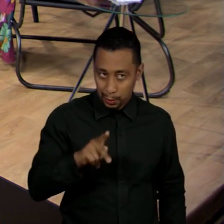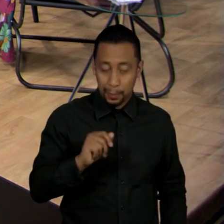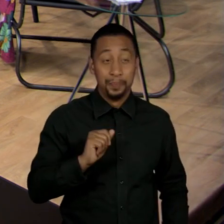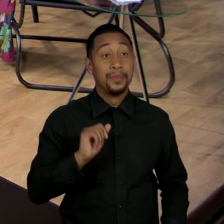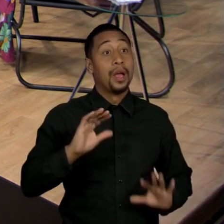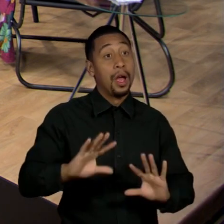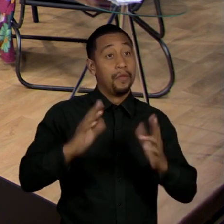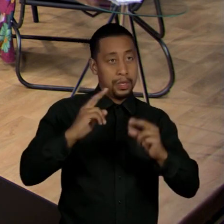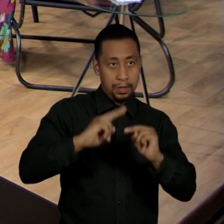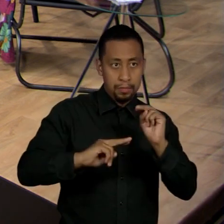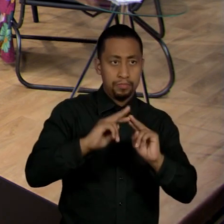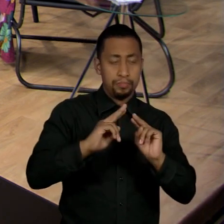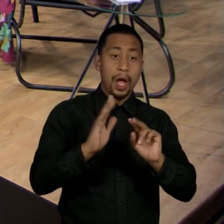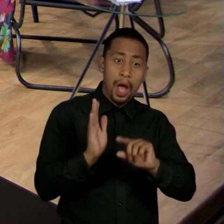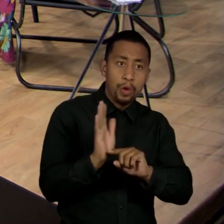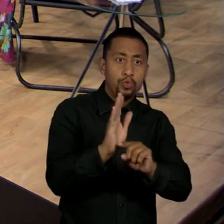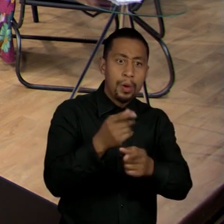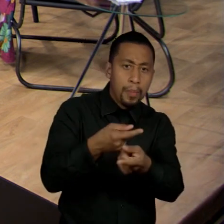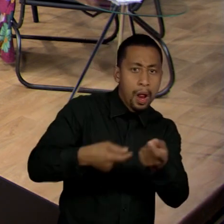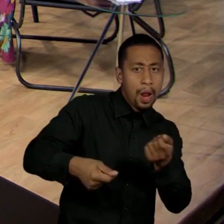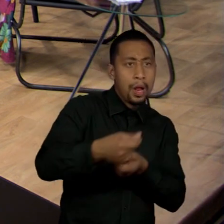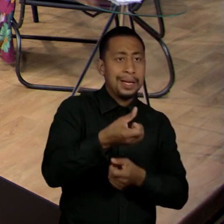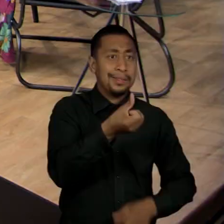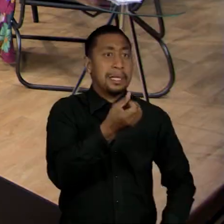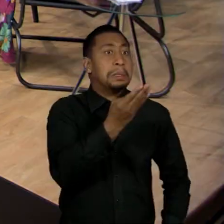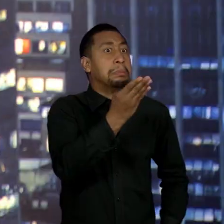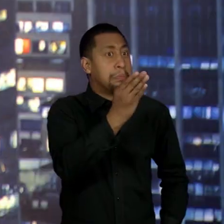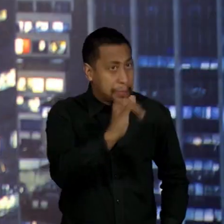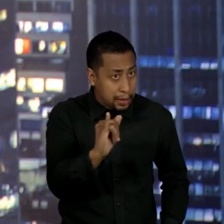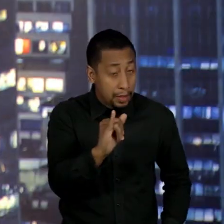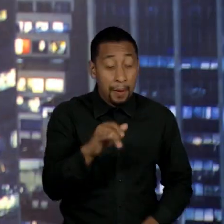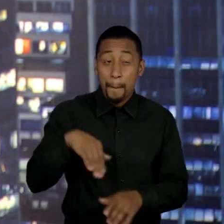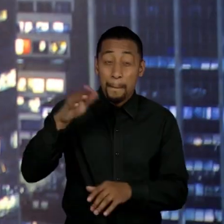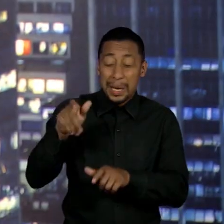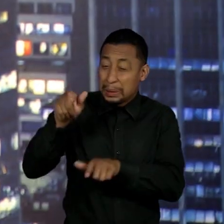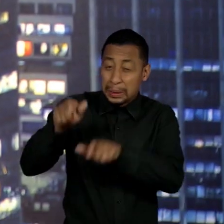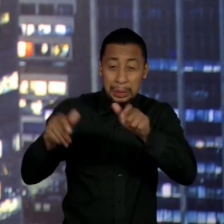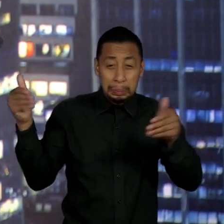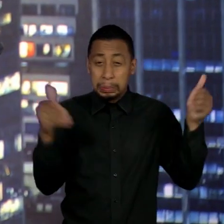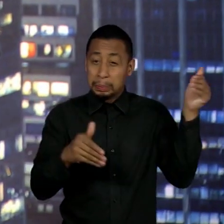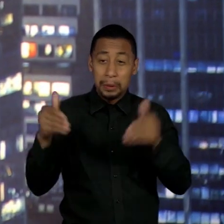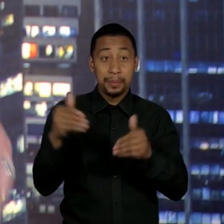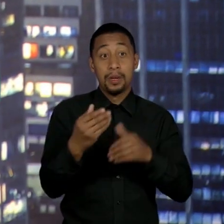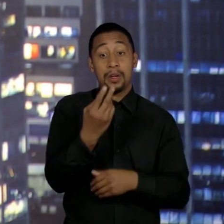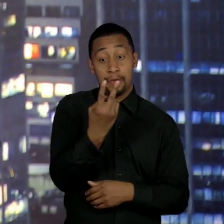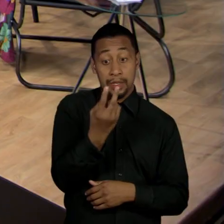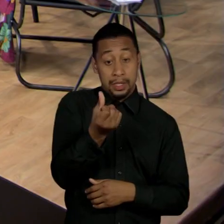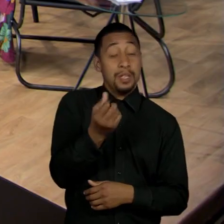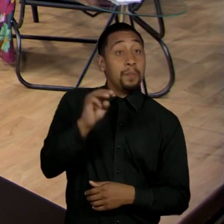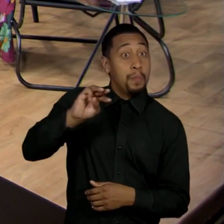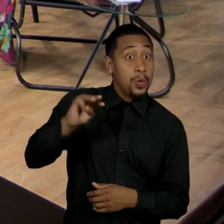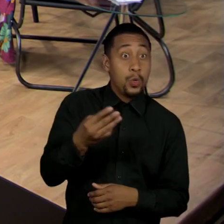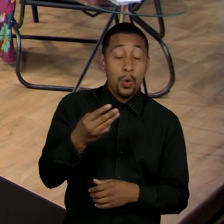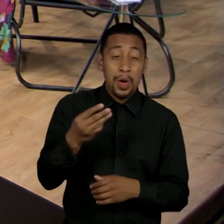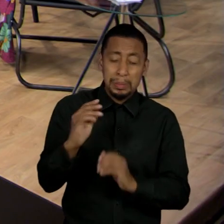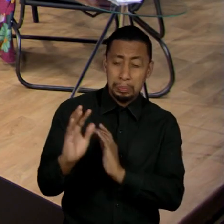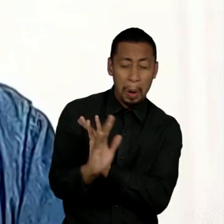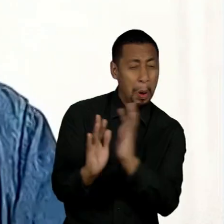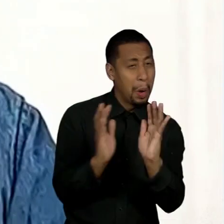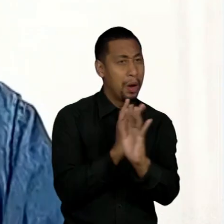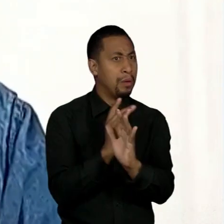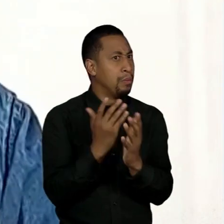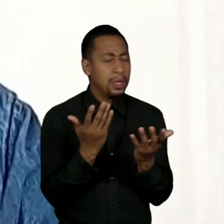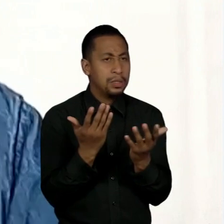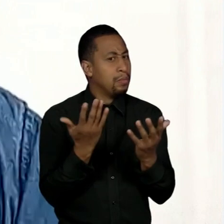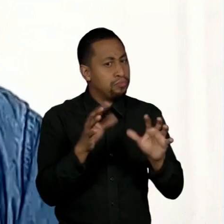movimentar cerca de 6 bilhões de reais, atrair mais de 26 milhões de pessoas. Qual é esse impacto, o impacto econômico das festas juninas?